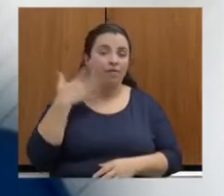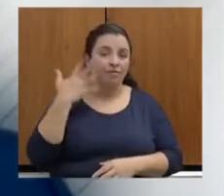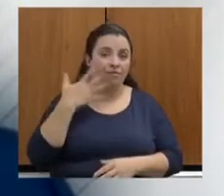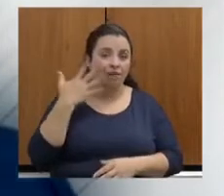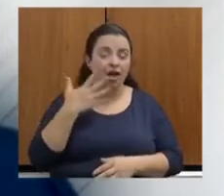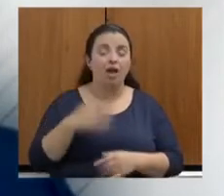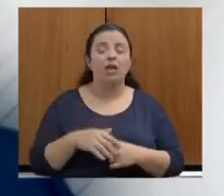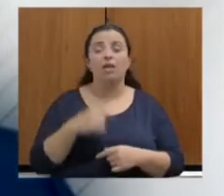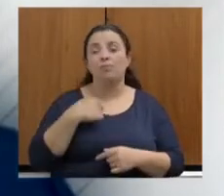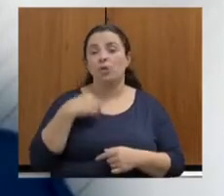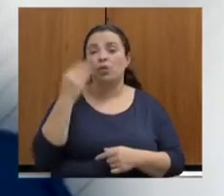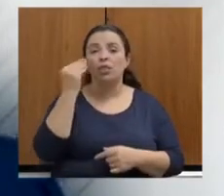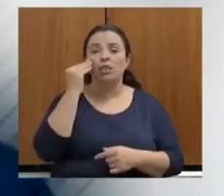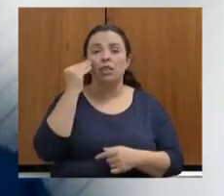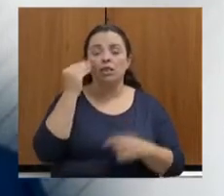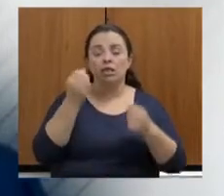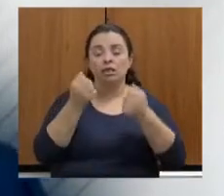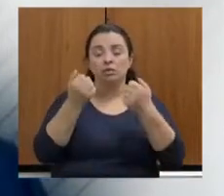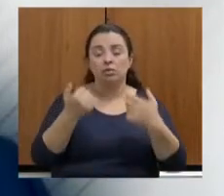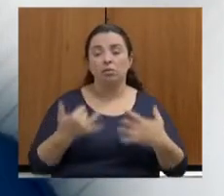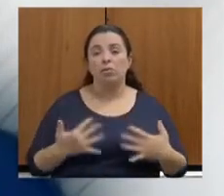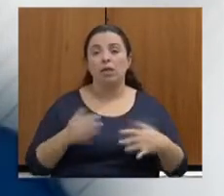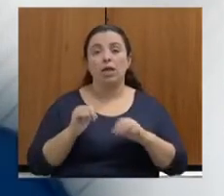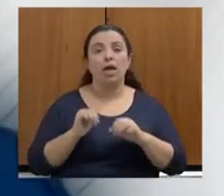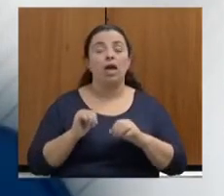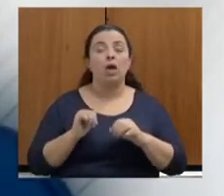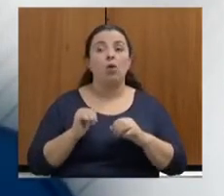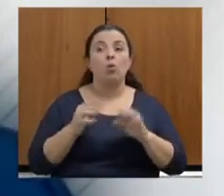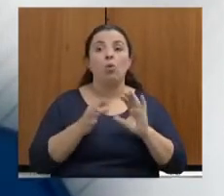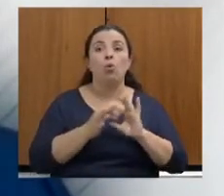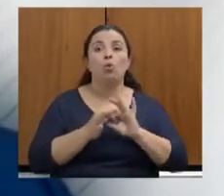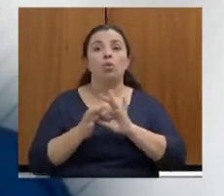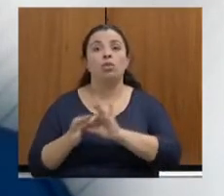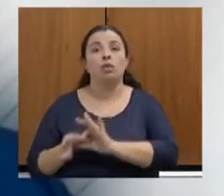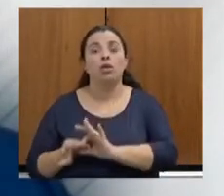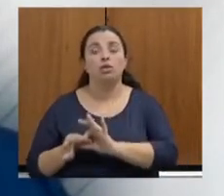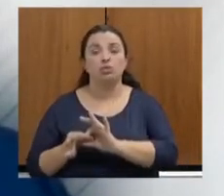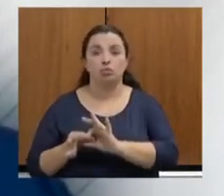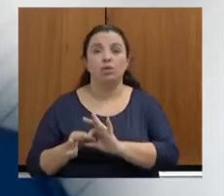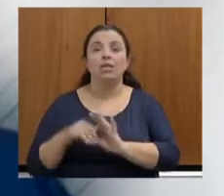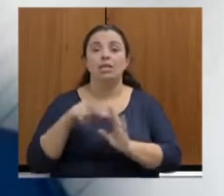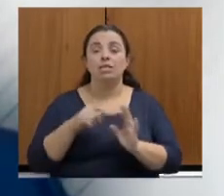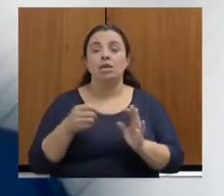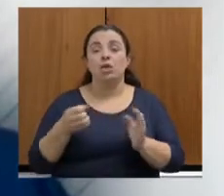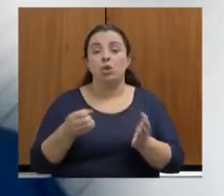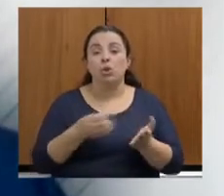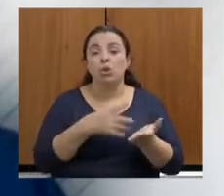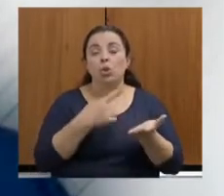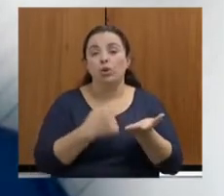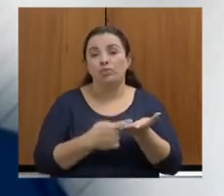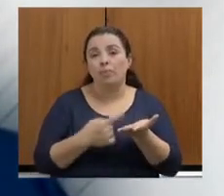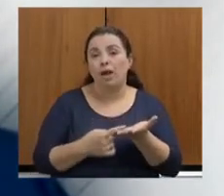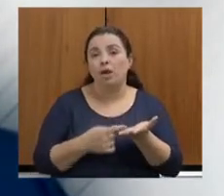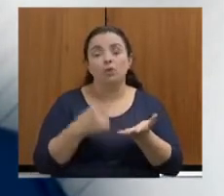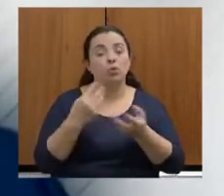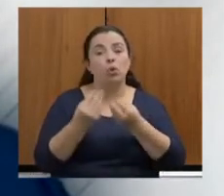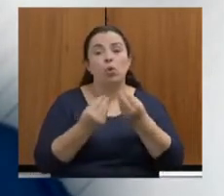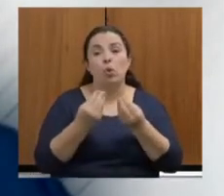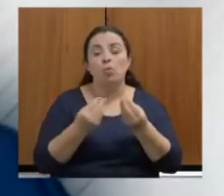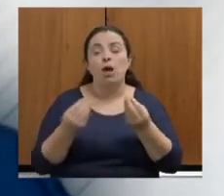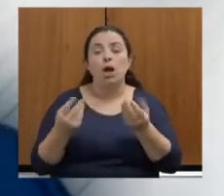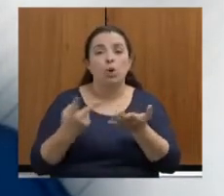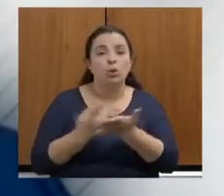Inicial é esclarecer um pouco contexto da repactuação de como se deu a ação